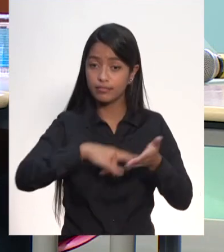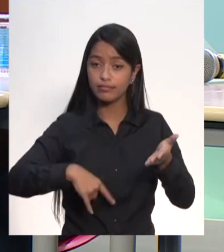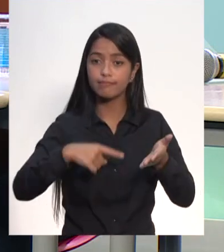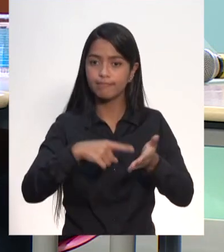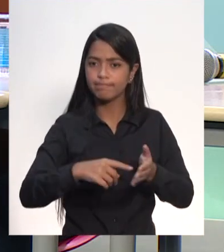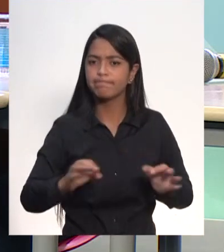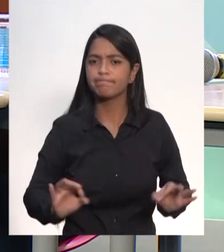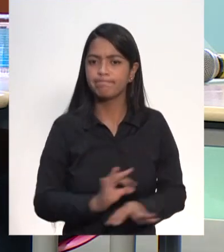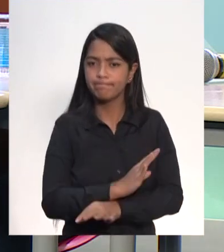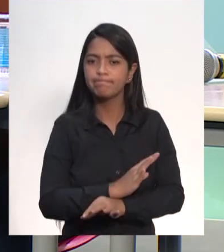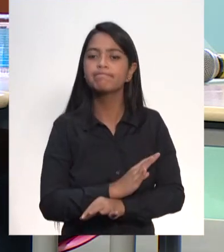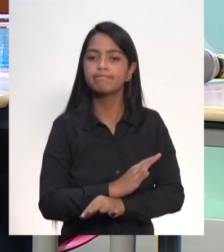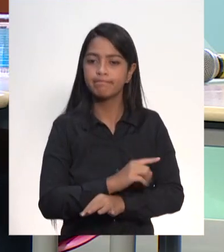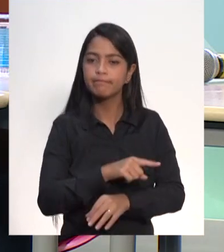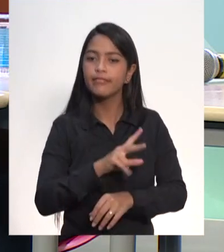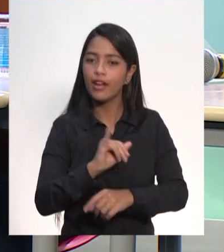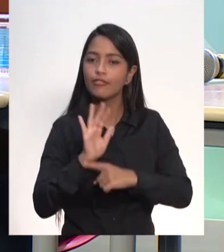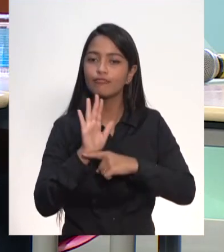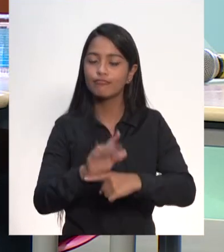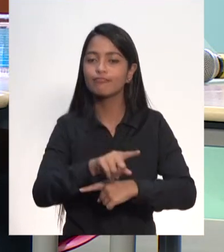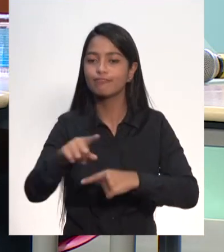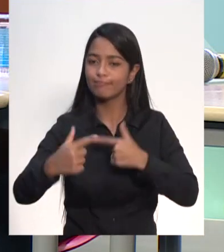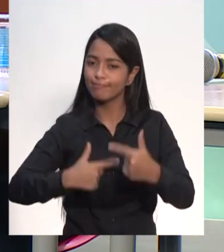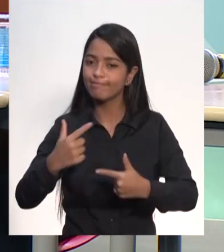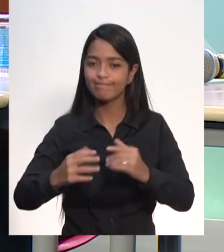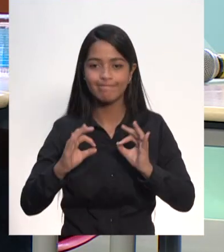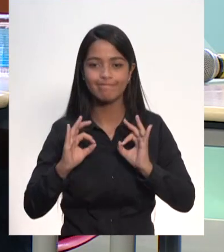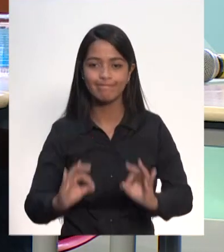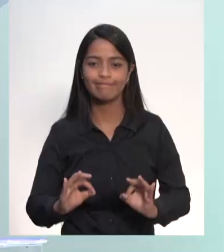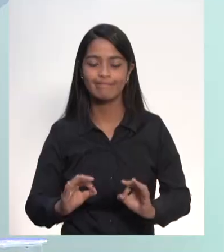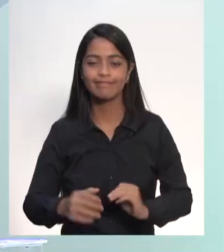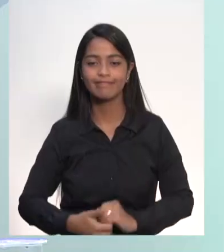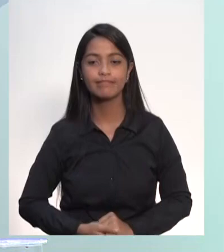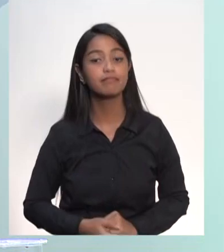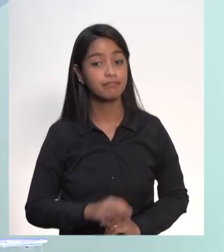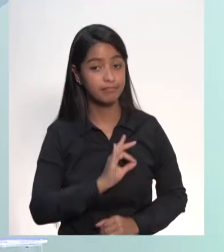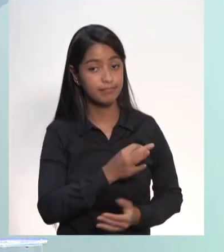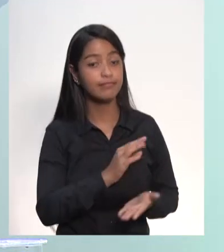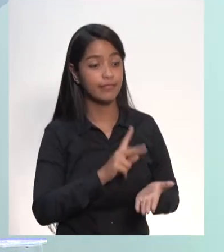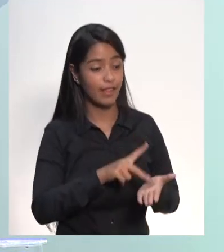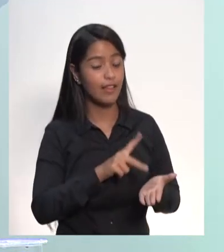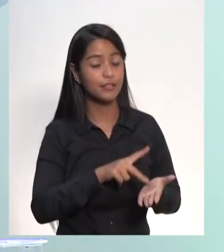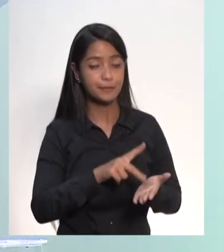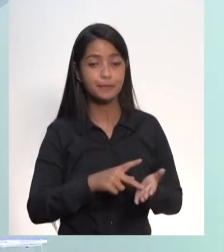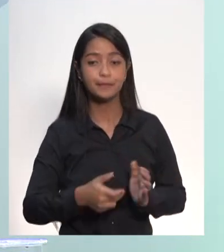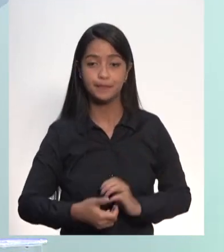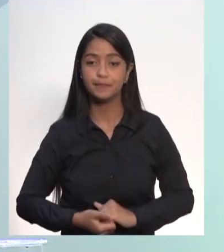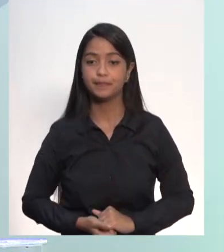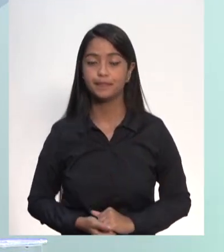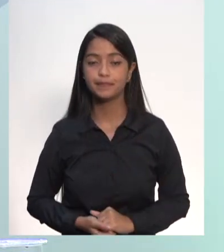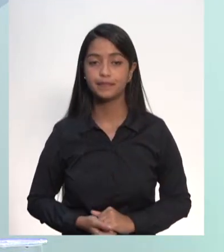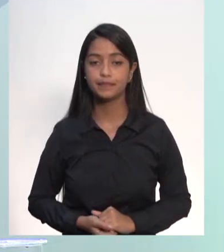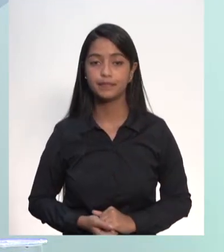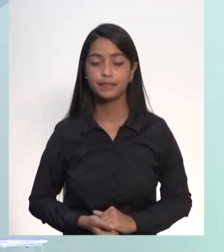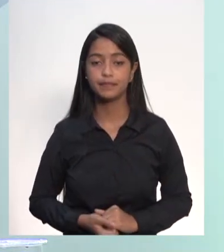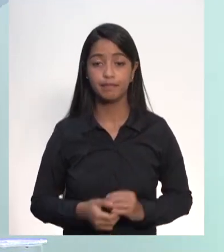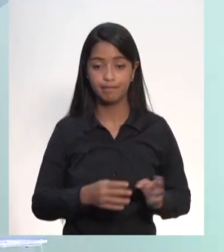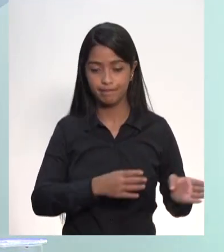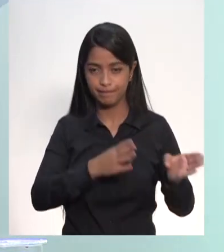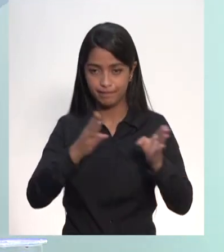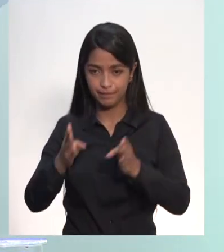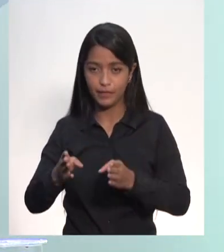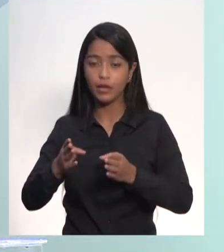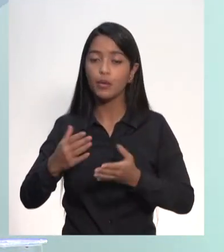ele vai contribuir muito aí para o trabalho de todos vocês. É verdade. Então, vamos lá. Vamos falar um pouquinho de ciências da natureza.